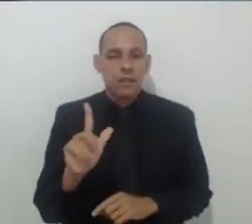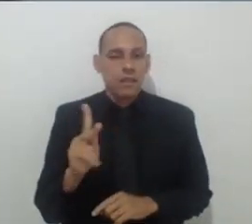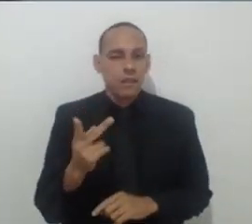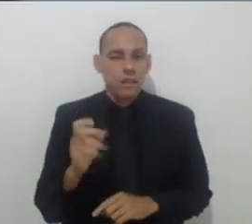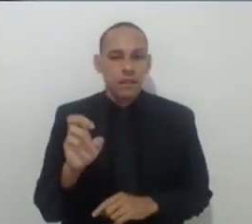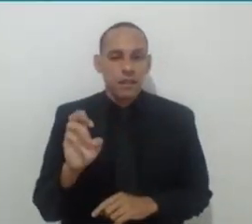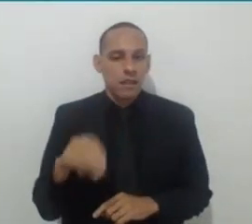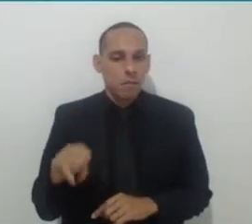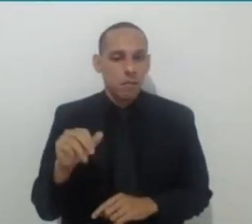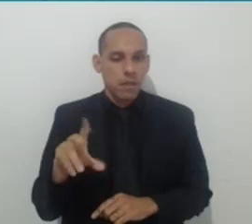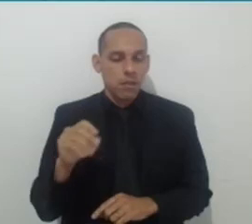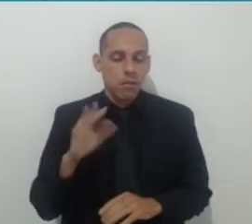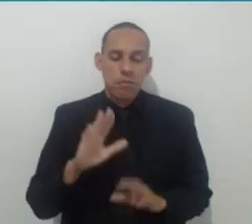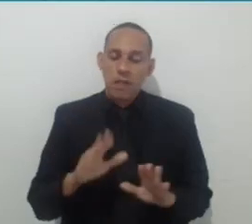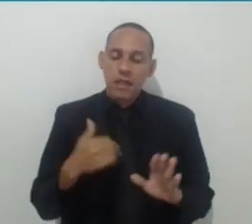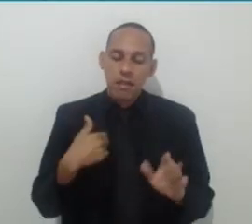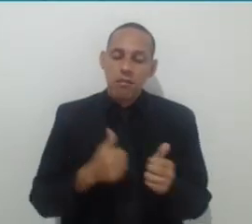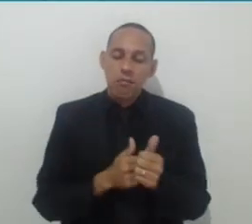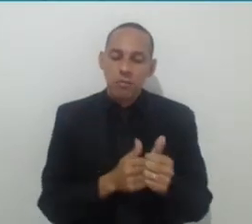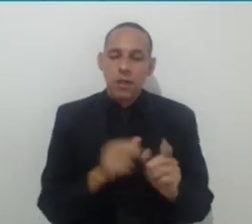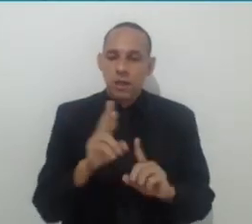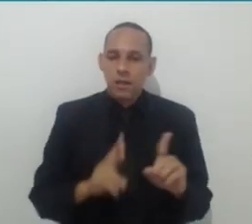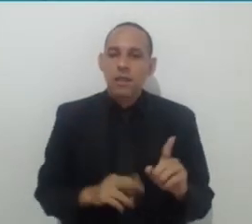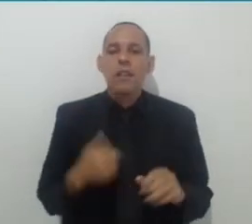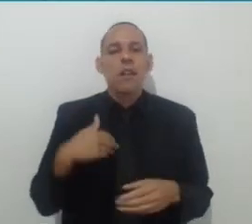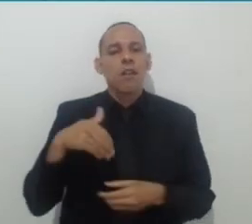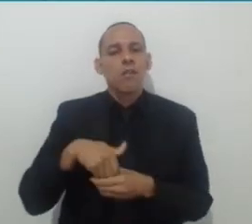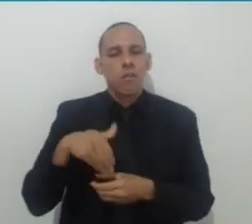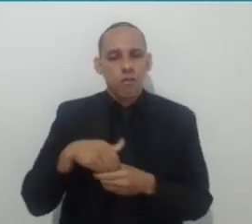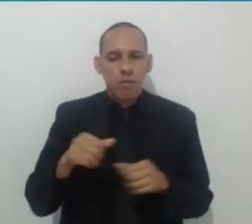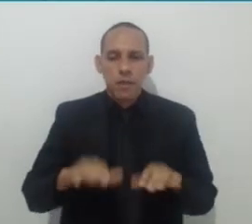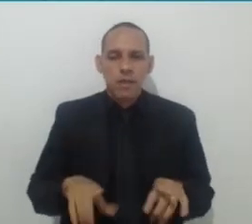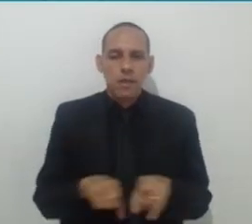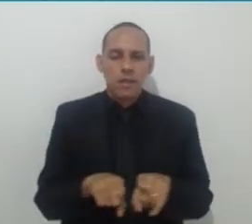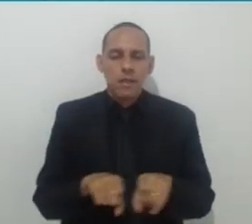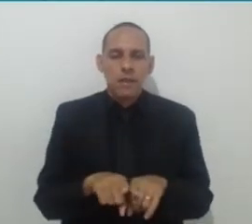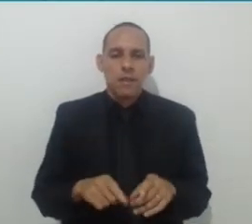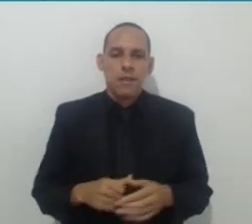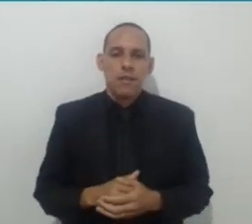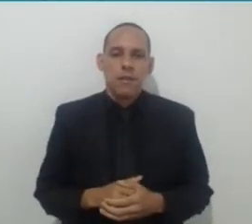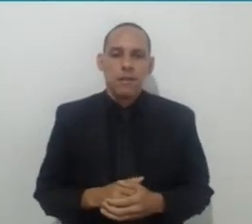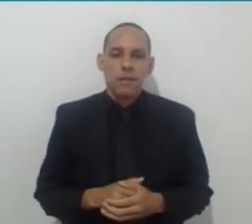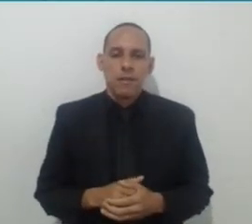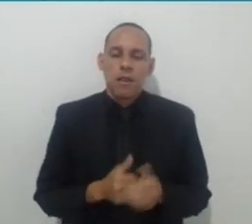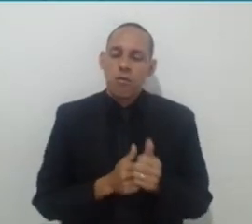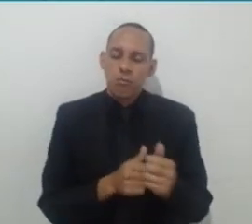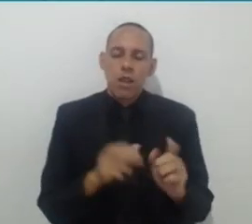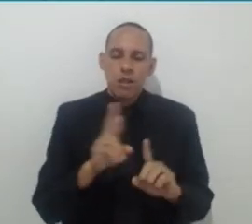acompanho a relatora. Eu vou manter meu voto. Acompanhando a